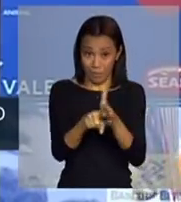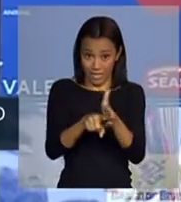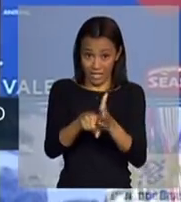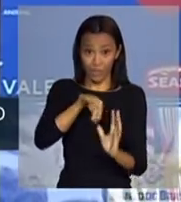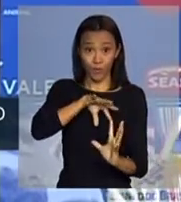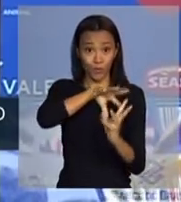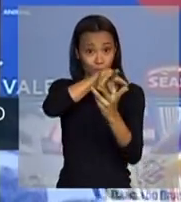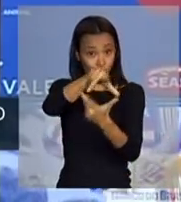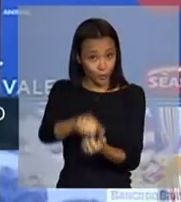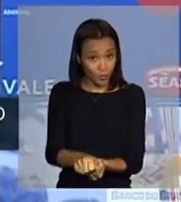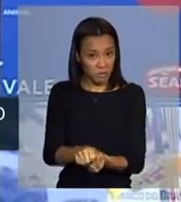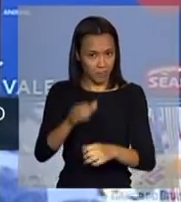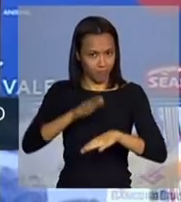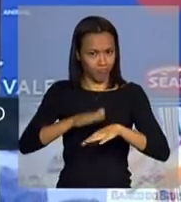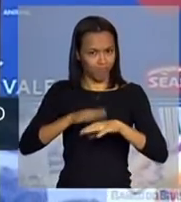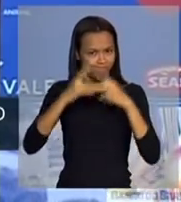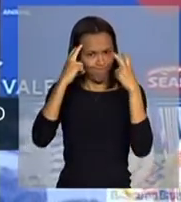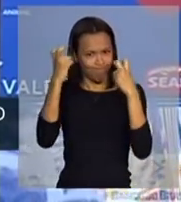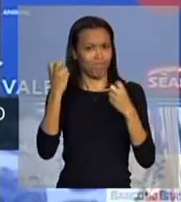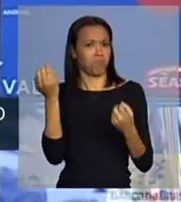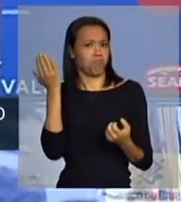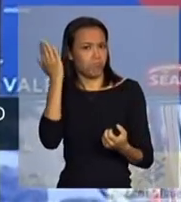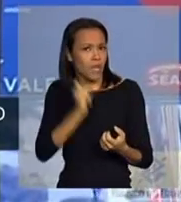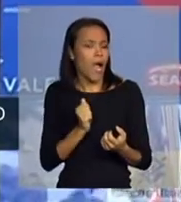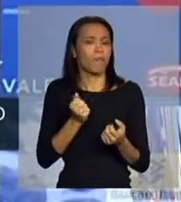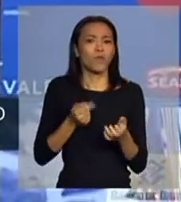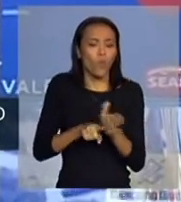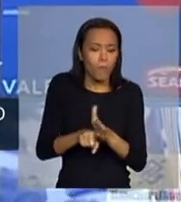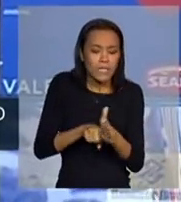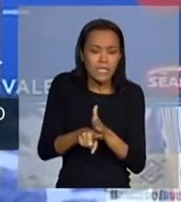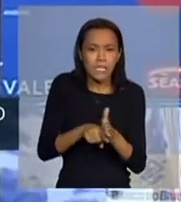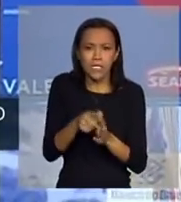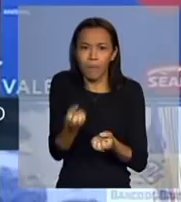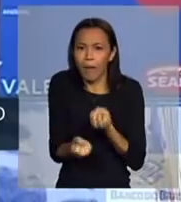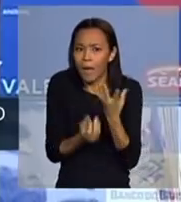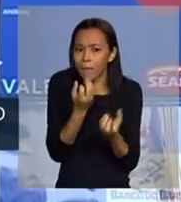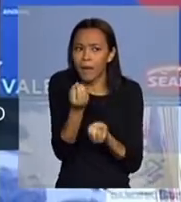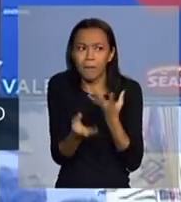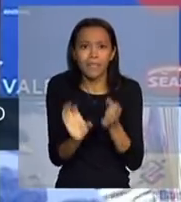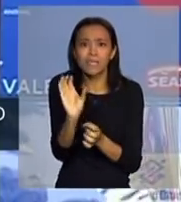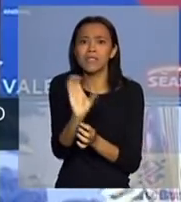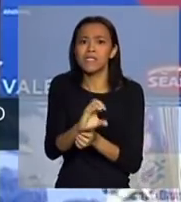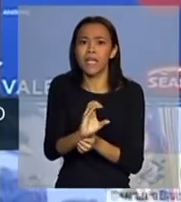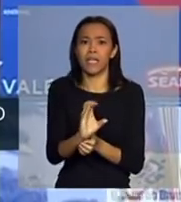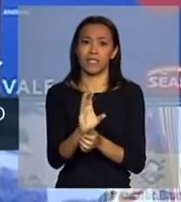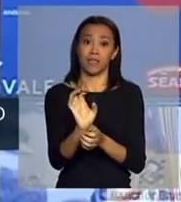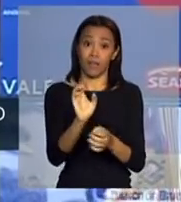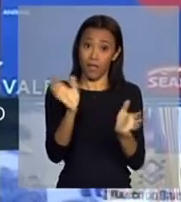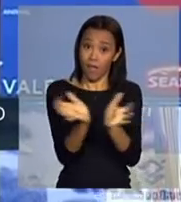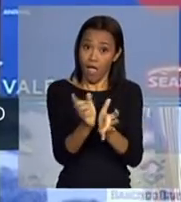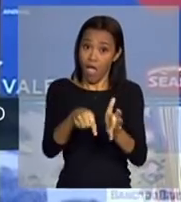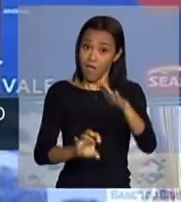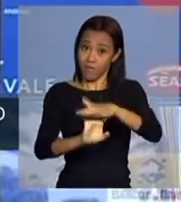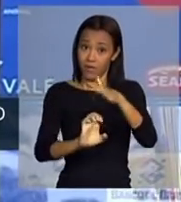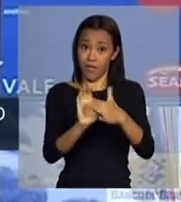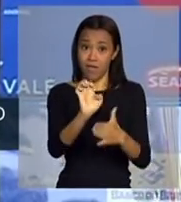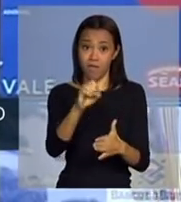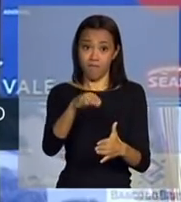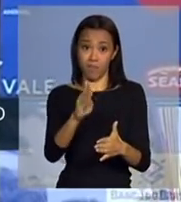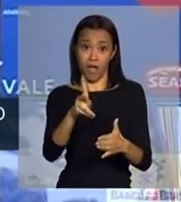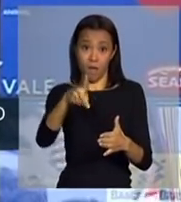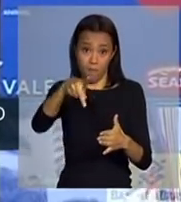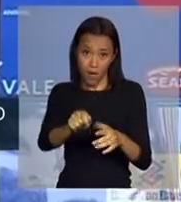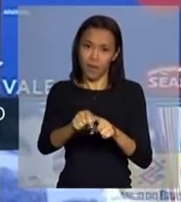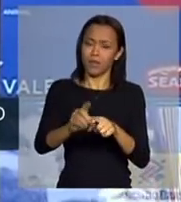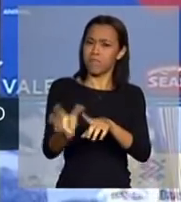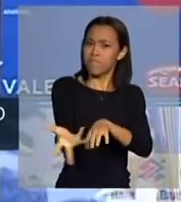a capacidade da Embrapa de produzir conhecimentos científicos e inovações que se aplicam com simplicidade e eficácia